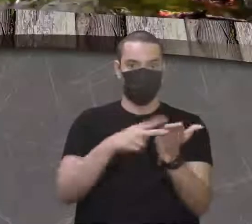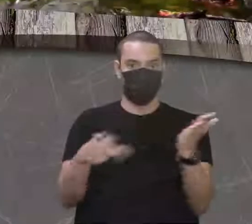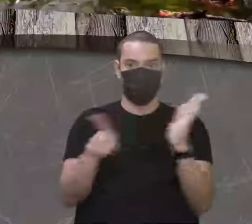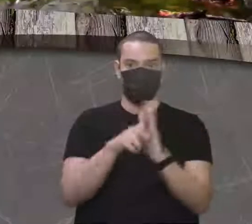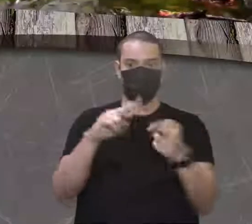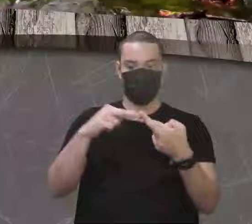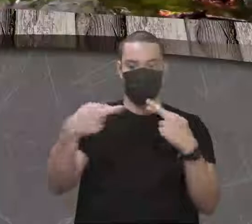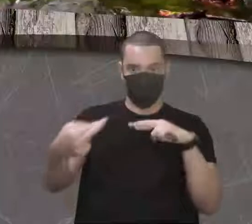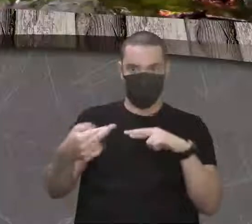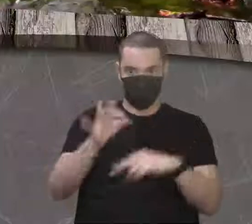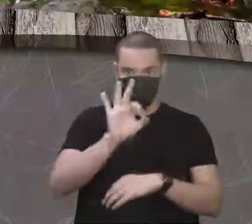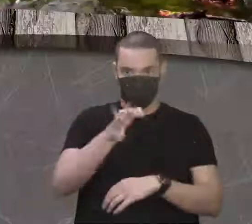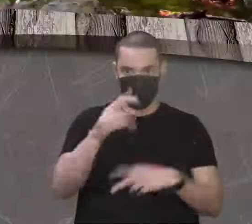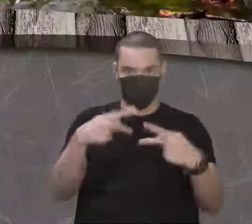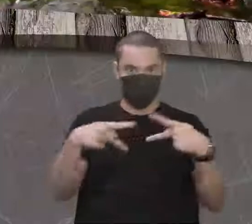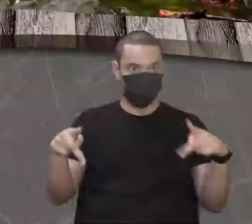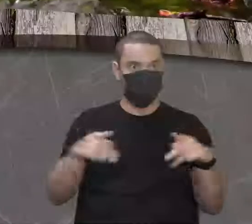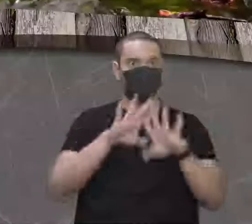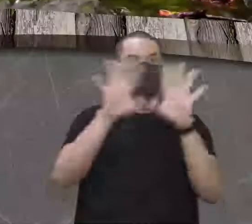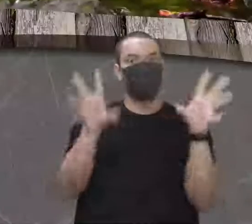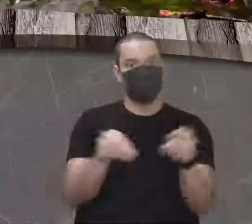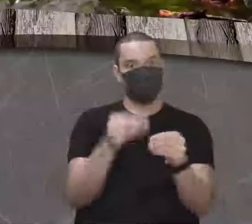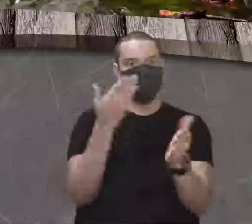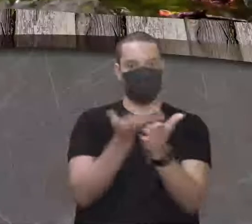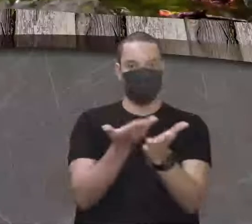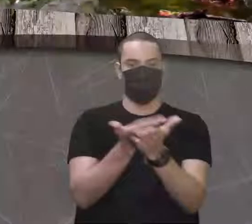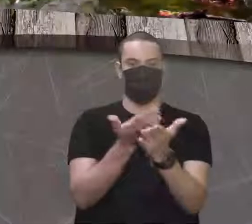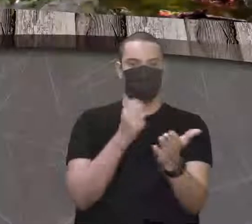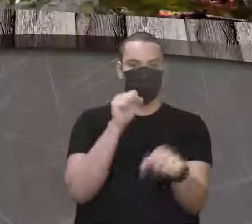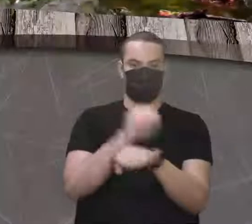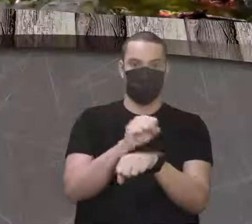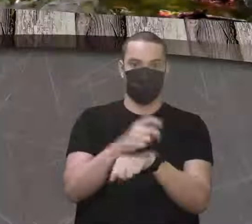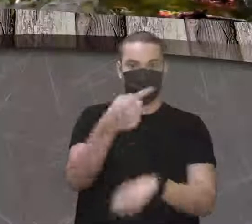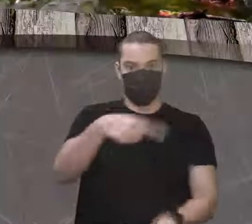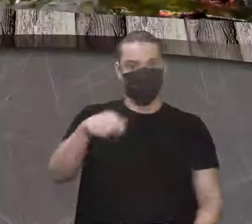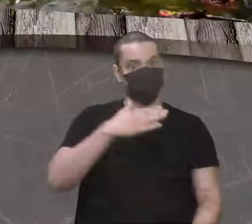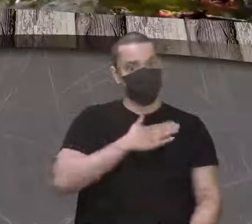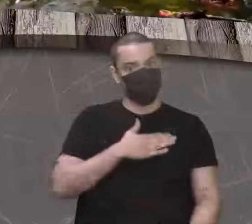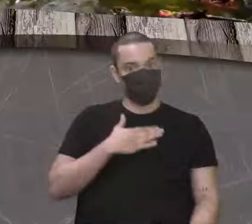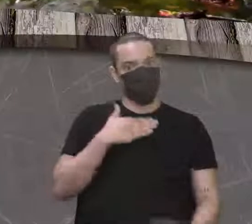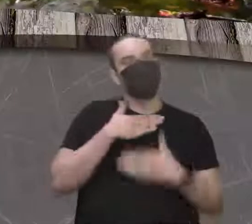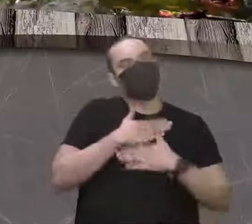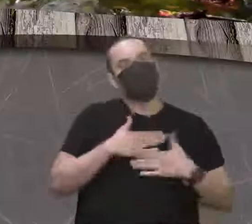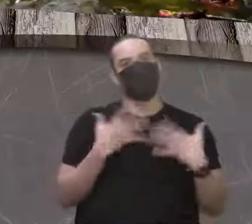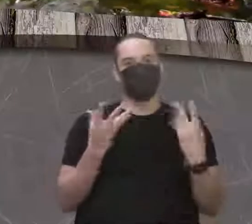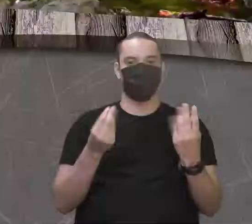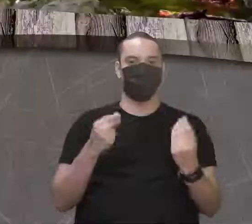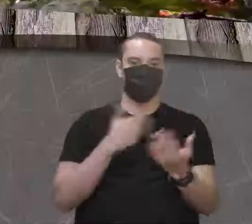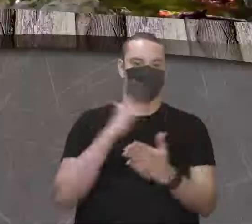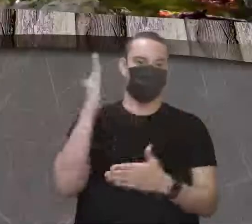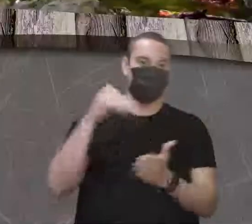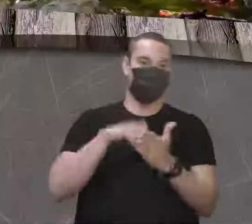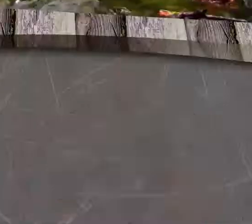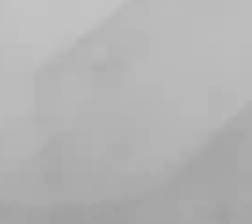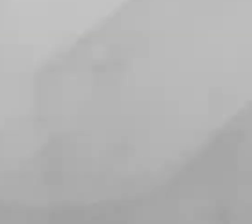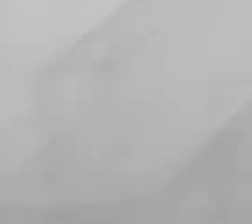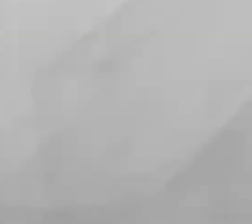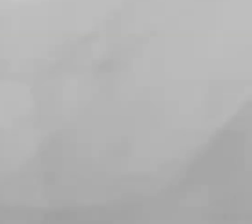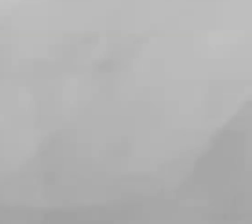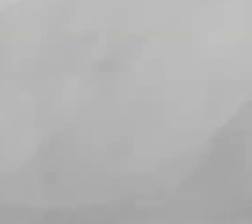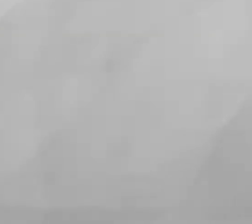RNA para a proteína. Galera, foi essa a nossa aula. Eu espero que você tenha curtido. Eu curti bastante. Até a próxima.